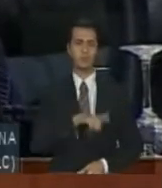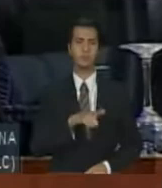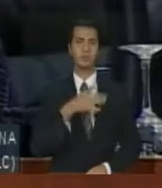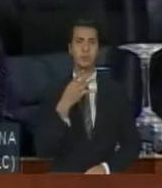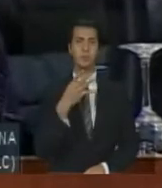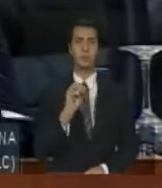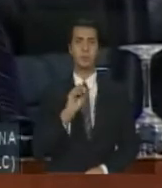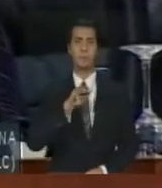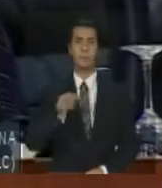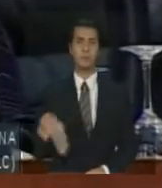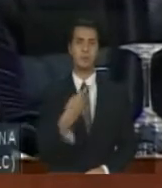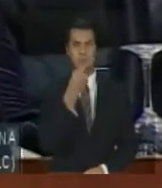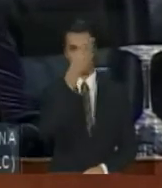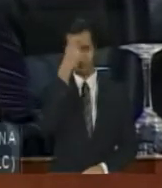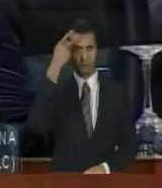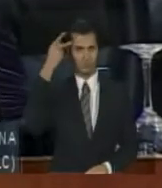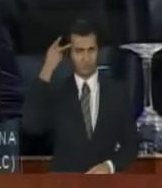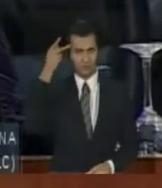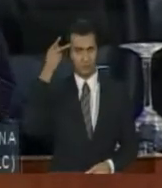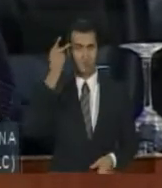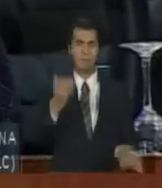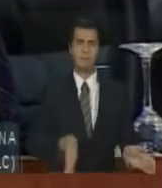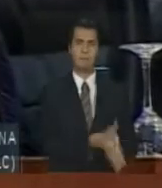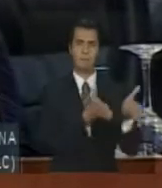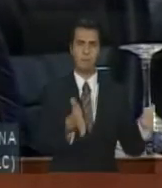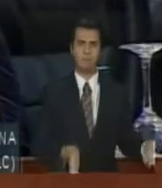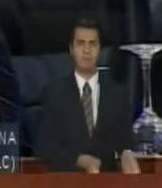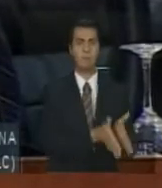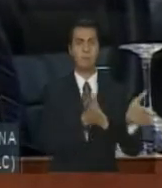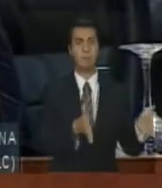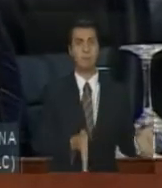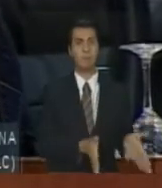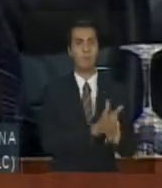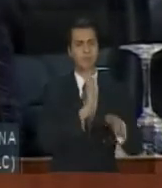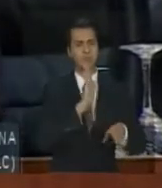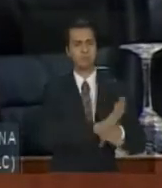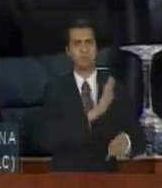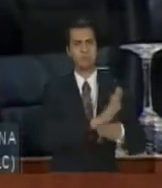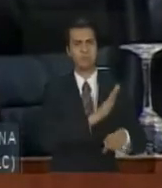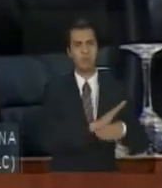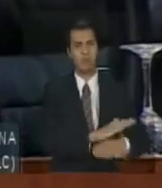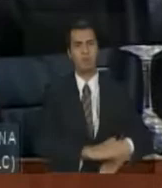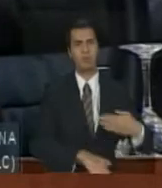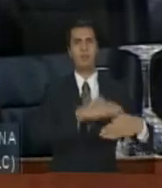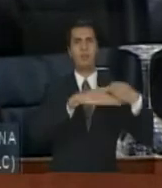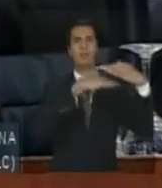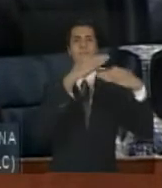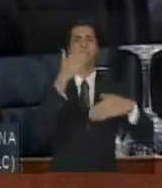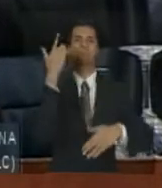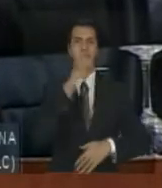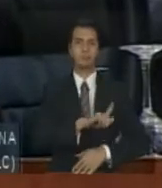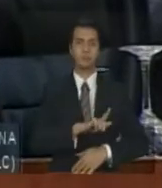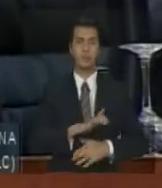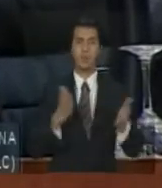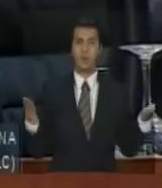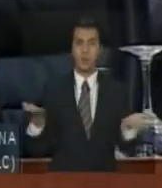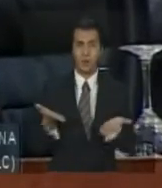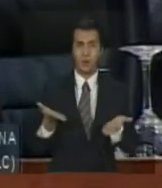40 milhões de homens e de mulheres da pobreza. Estes homens e mulheres têm